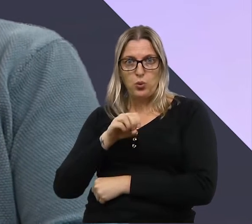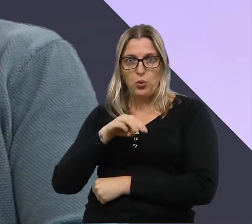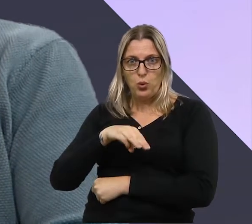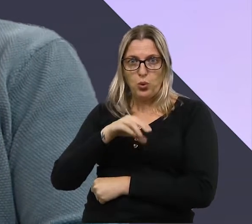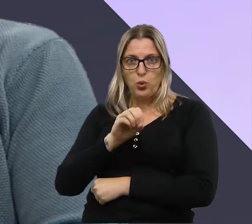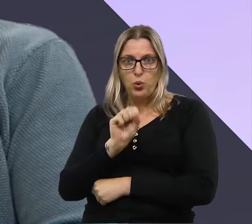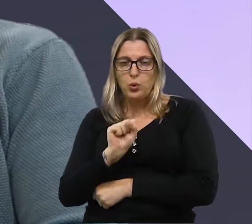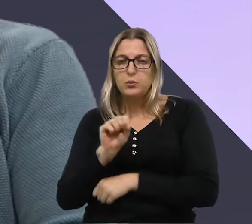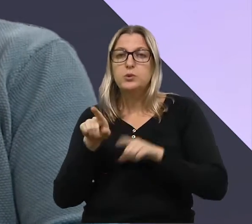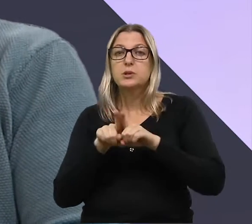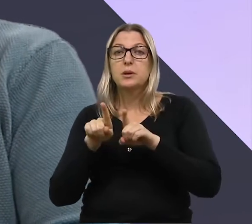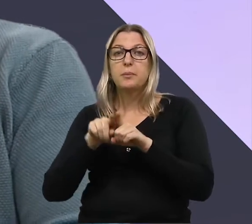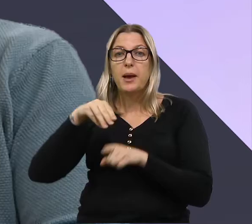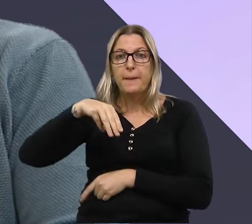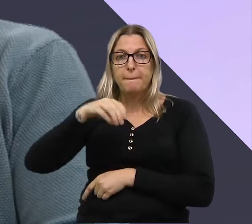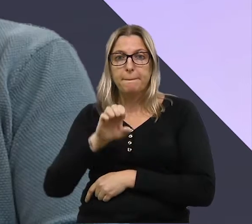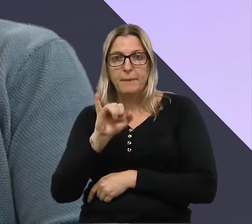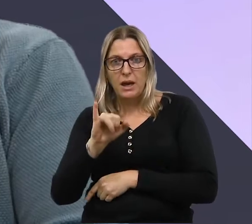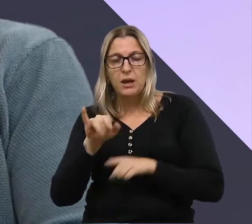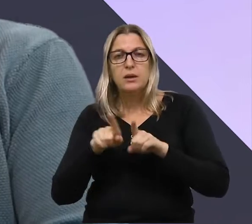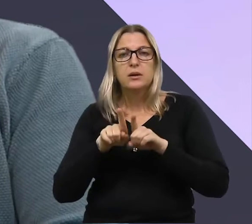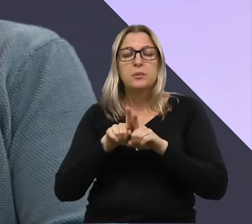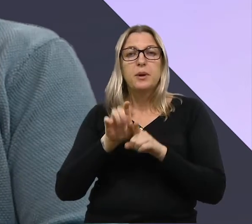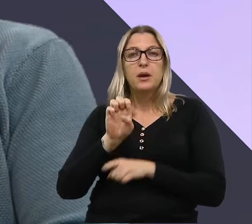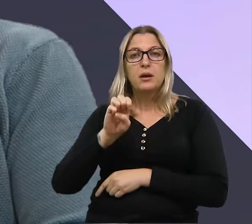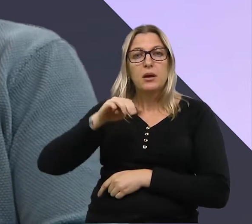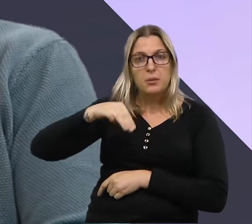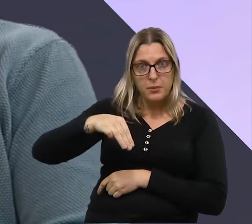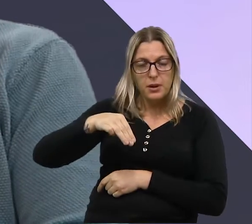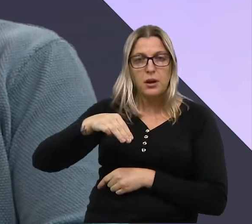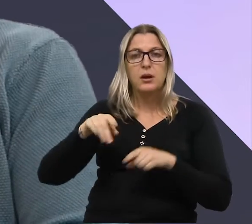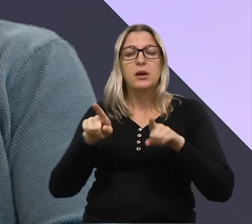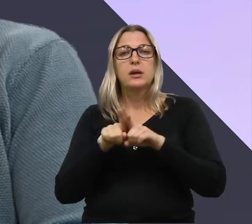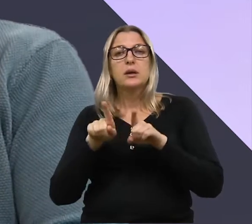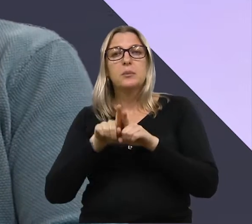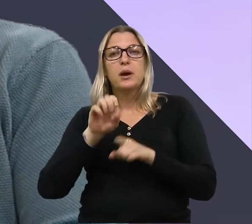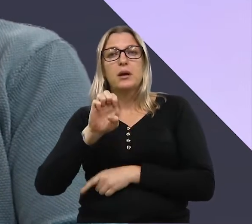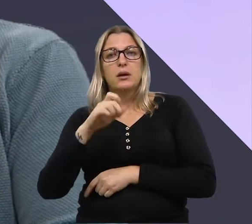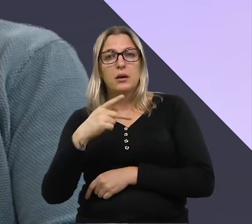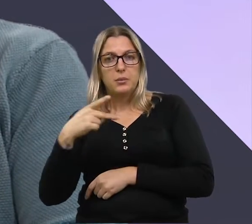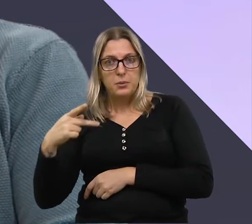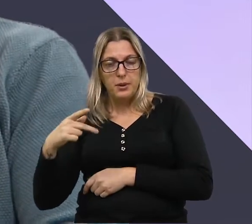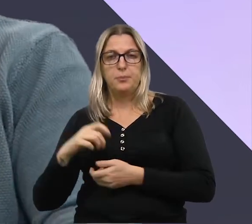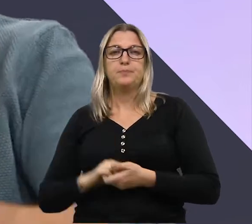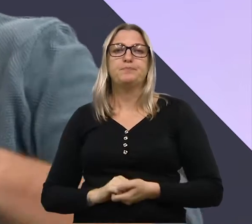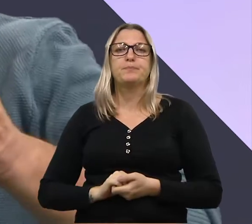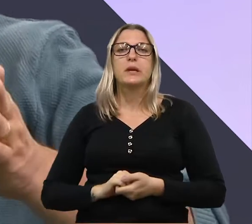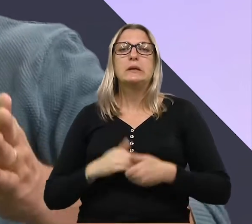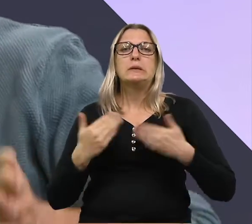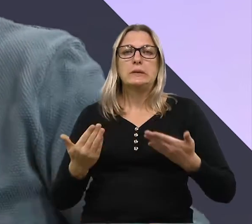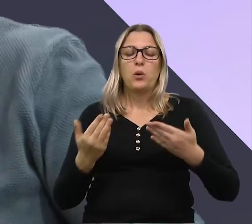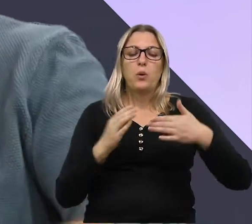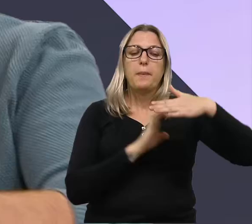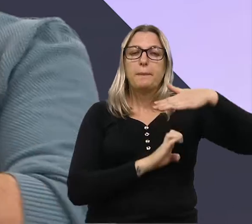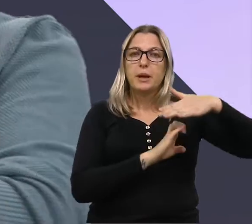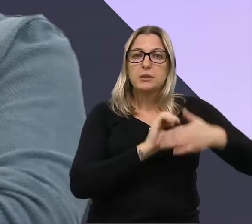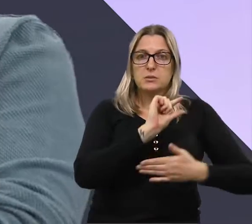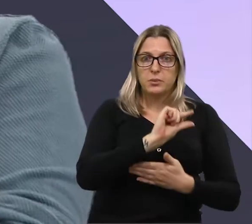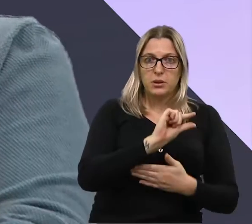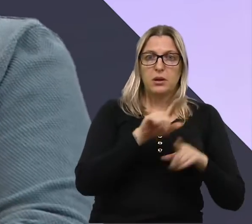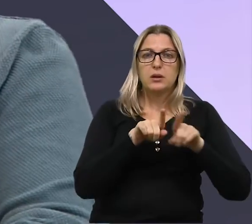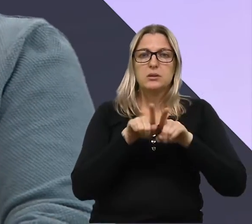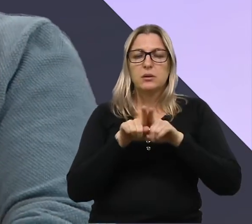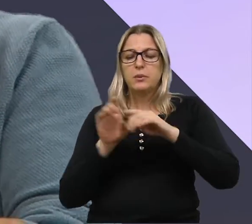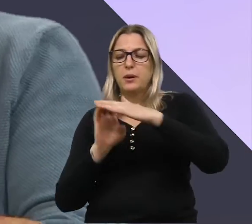são os microempreendedores individuais com as remix são as microempresas EA CPP as empresas de pequeno porte portando empresas pequenas